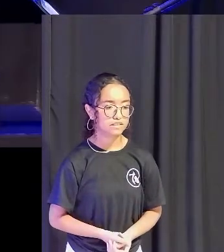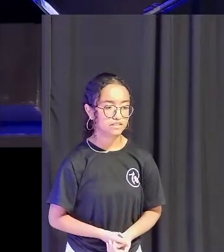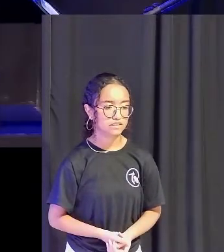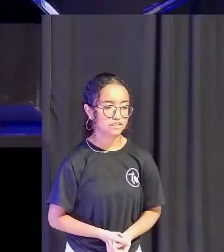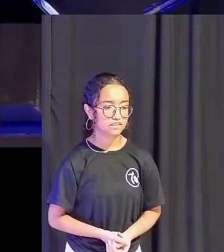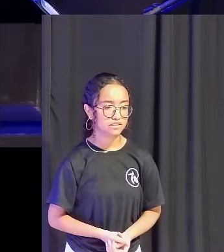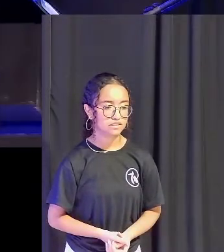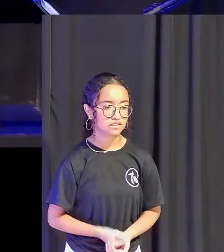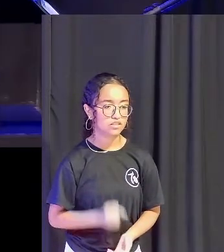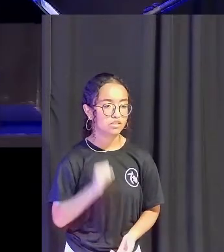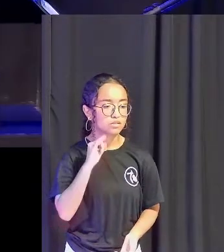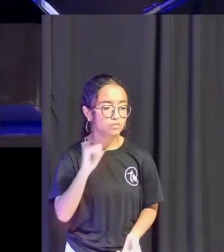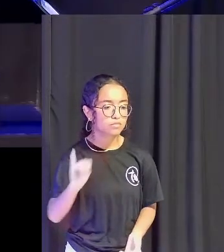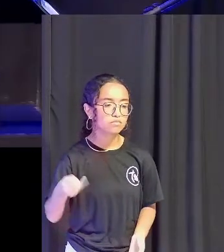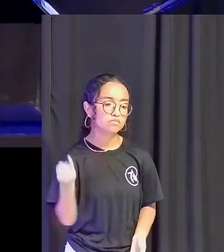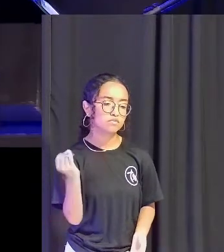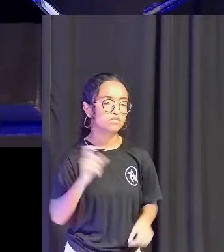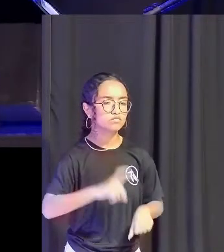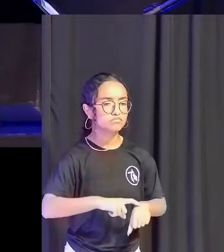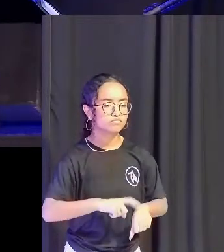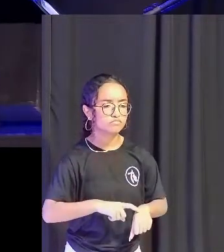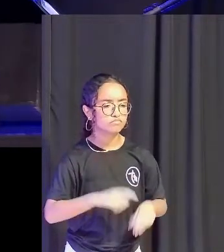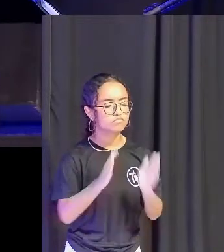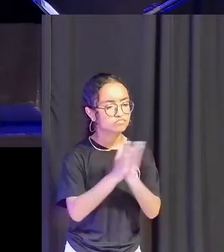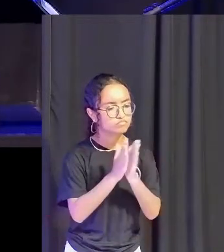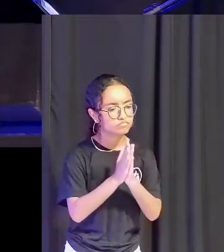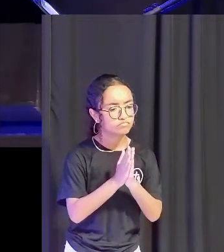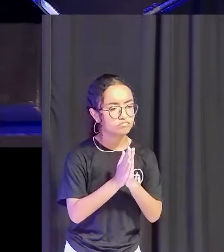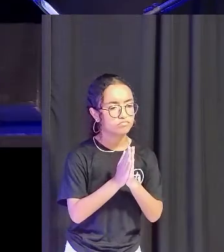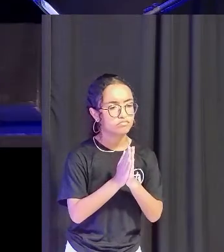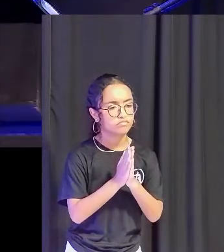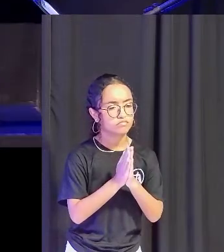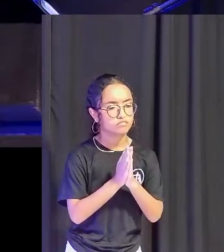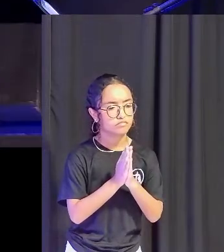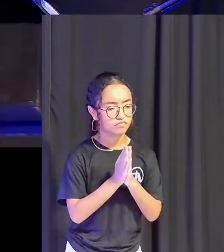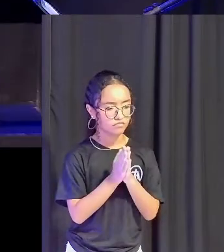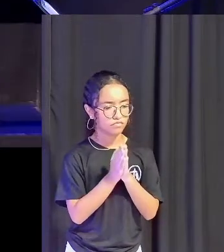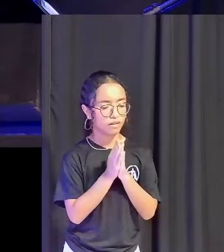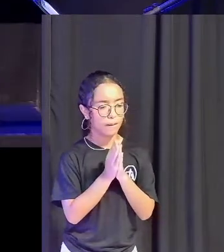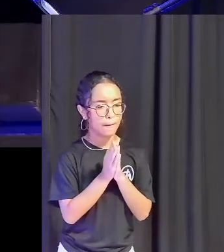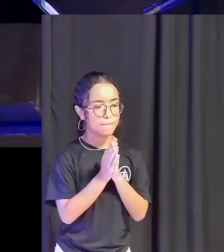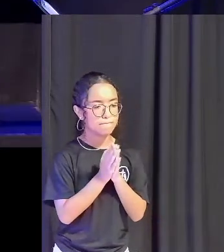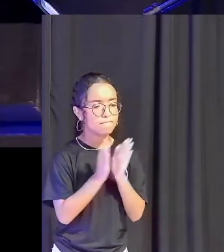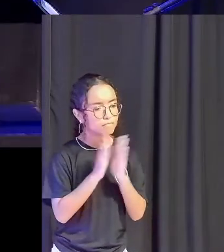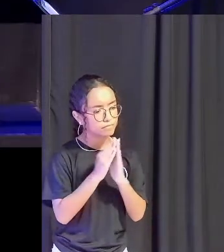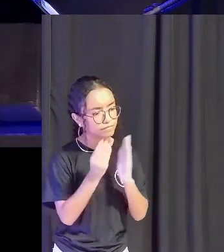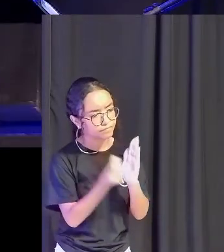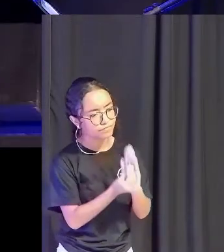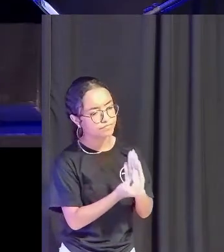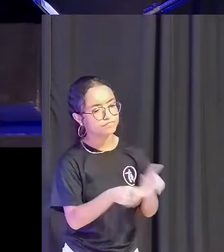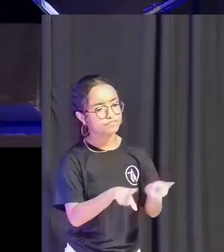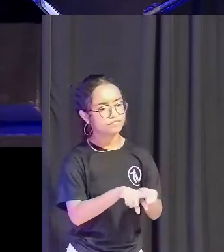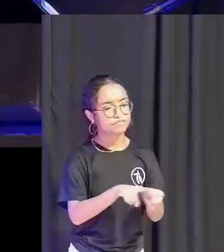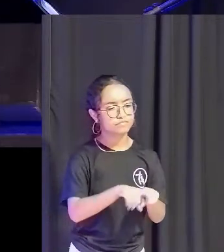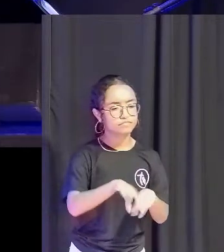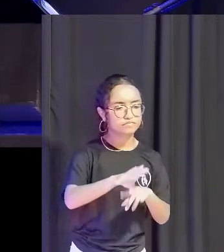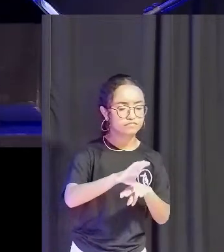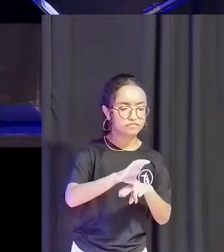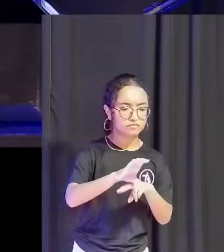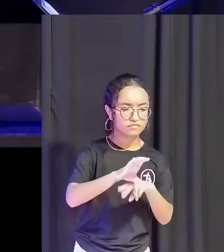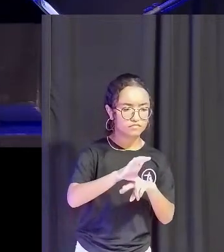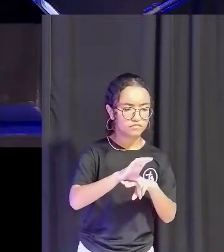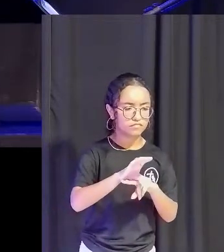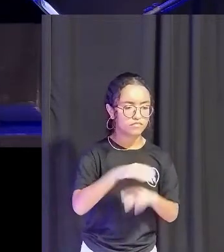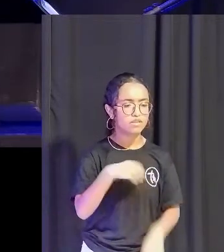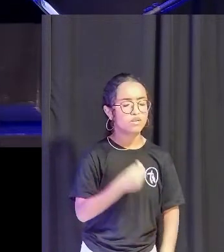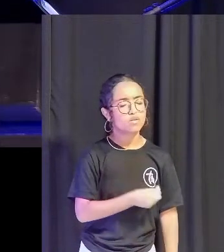aproveite esses momentos aqui no final para orar por tua igreja, orar por teus irmãos, orar por aqueles que sim estão passando